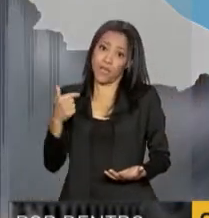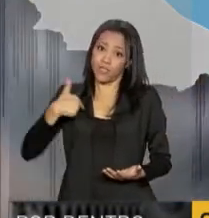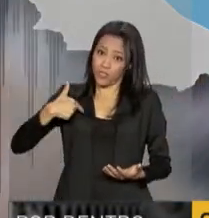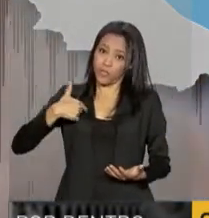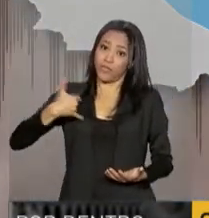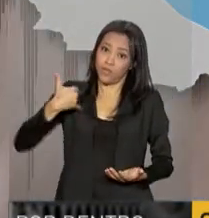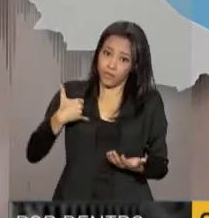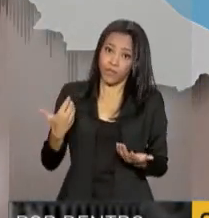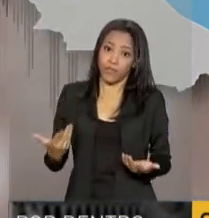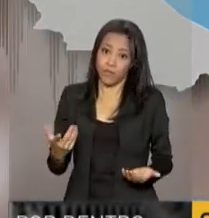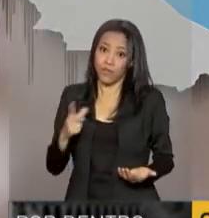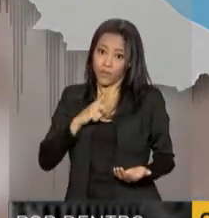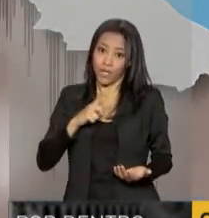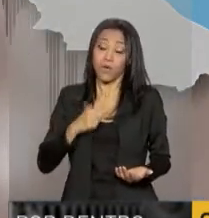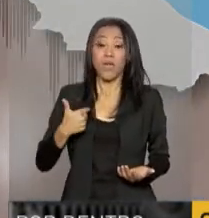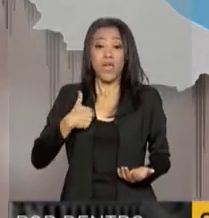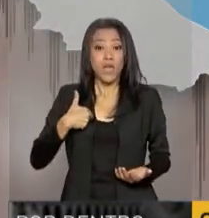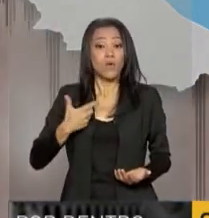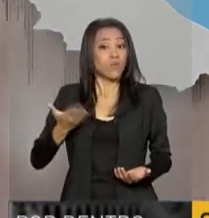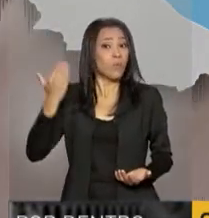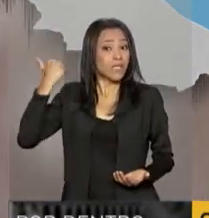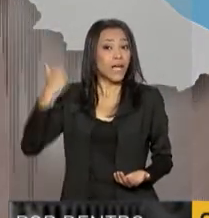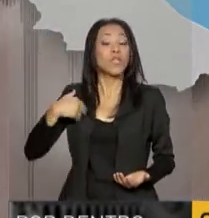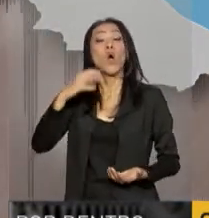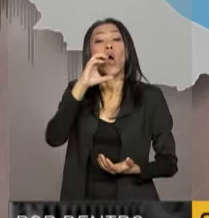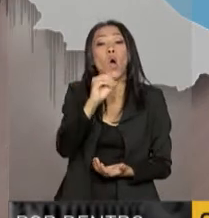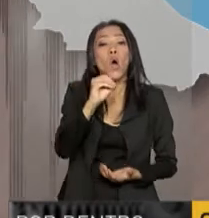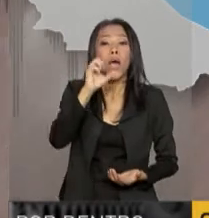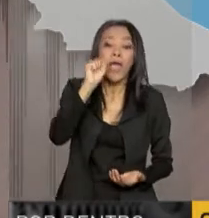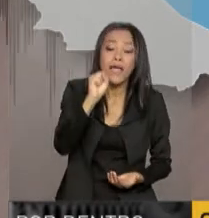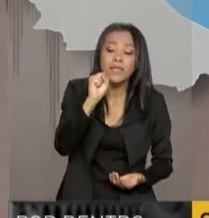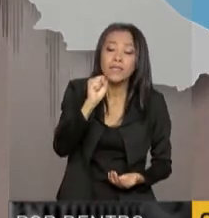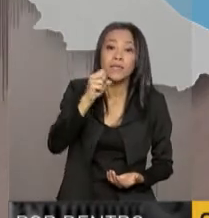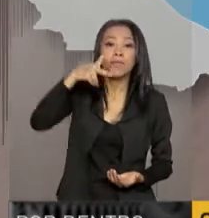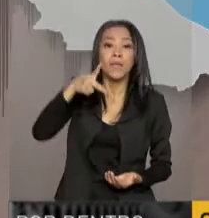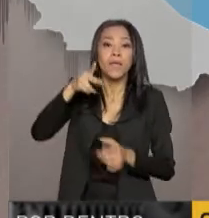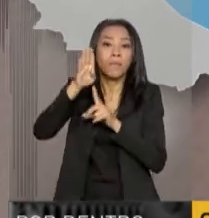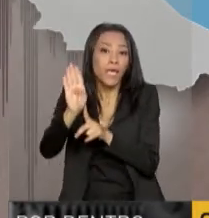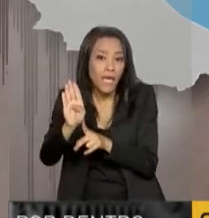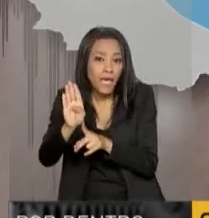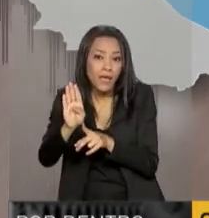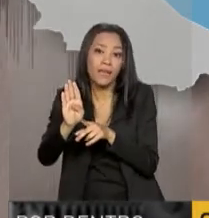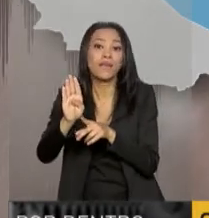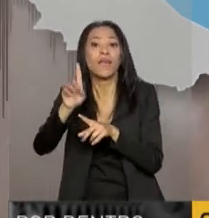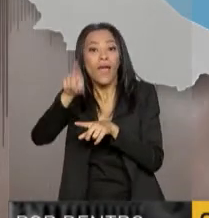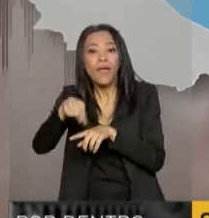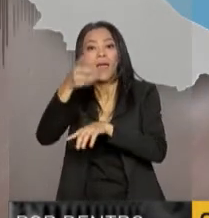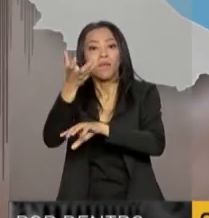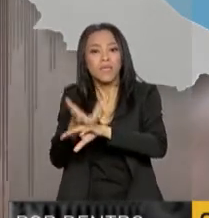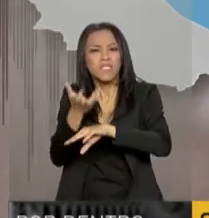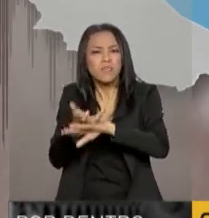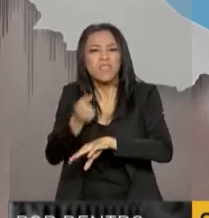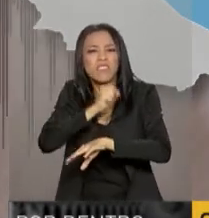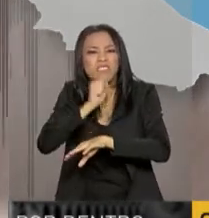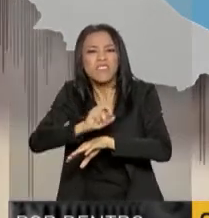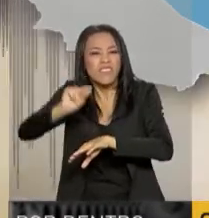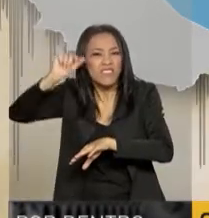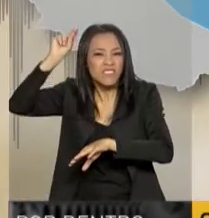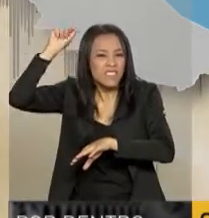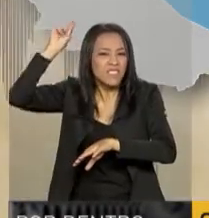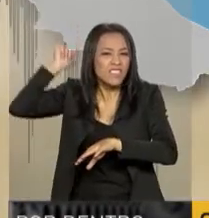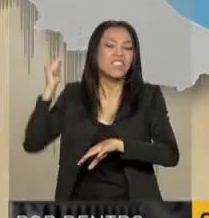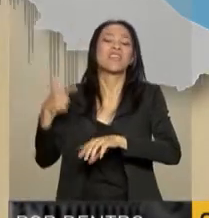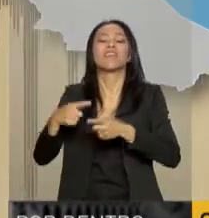idade eu sou do tempo do spb da organização social e política brasileira sou do tempo da educação moral e